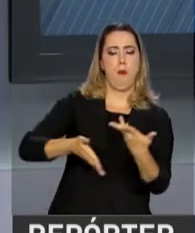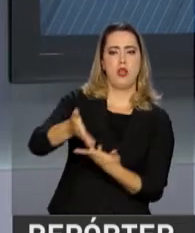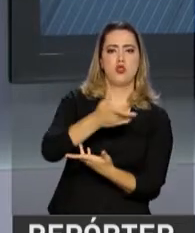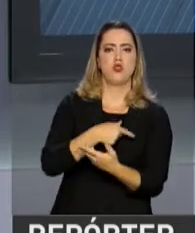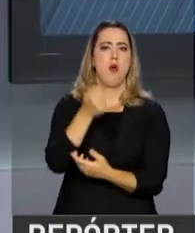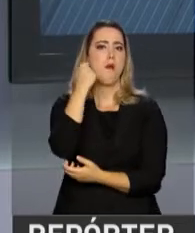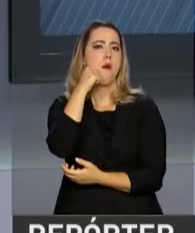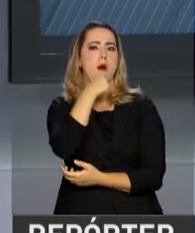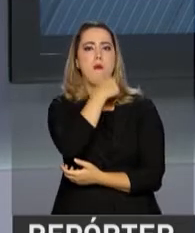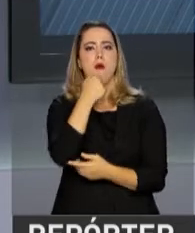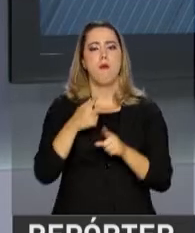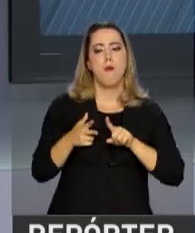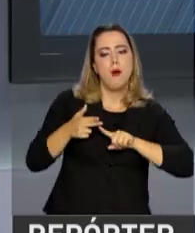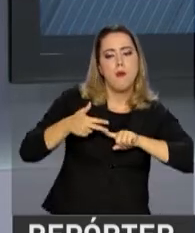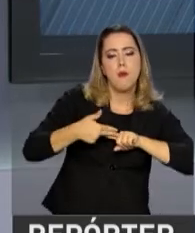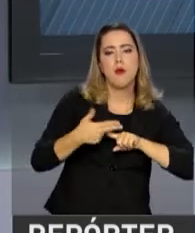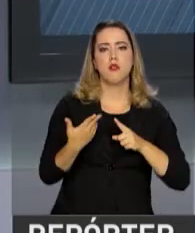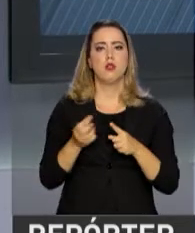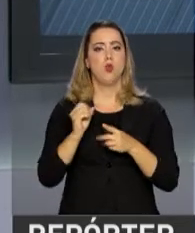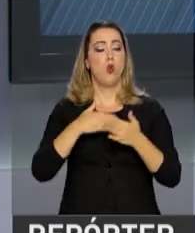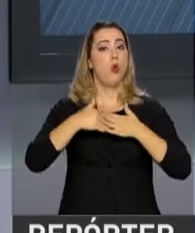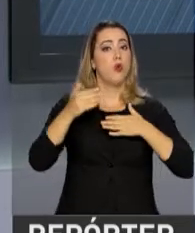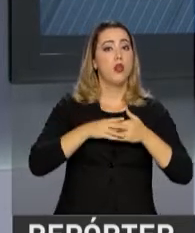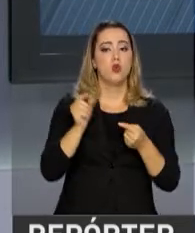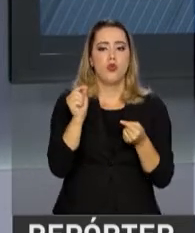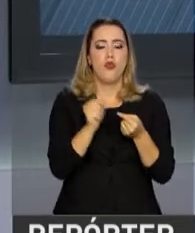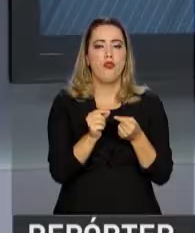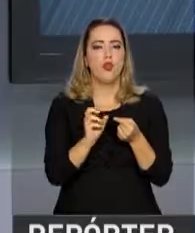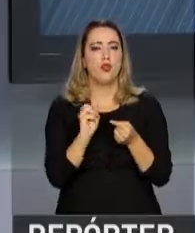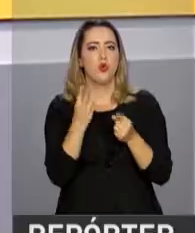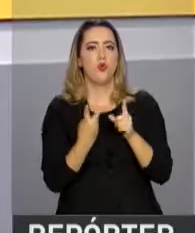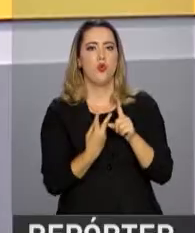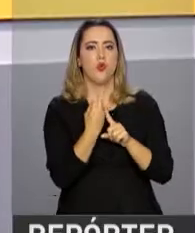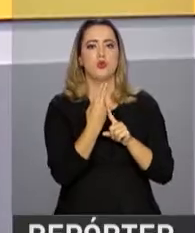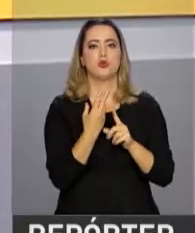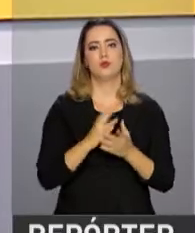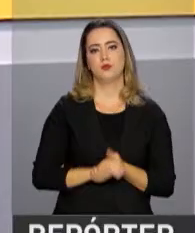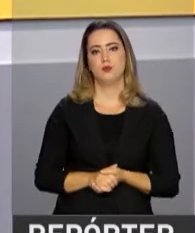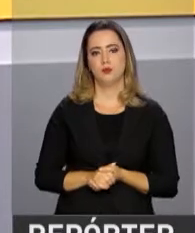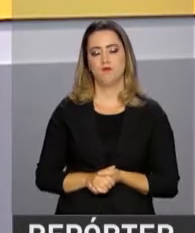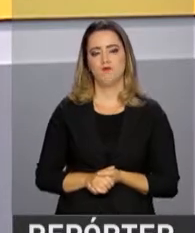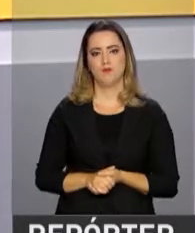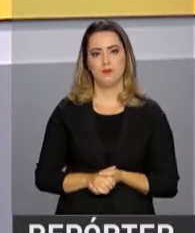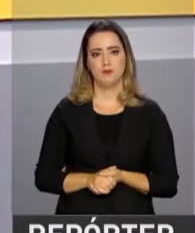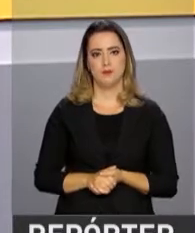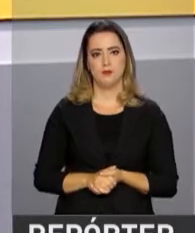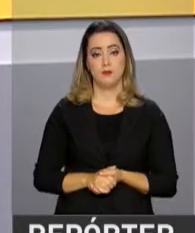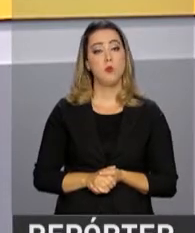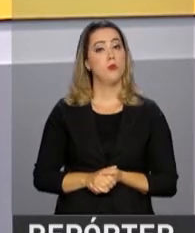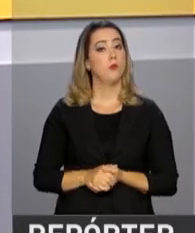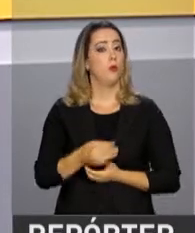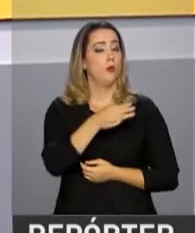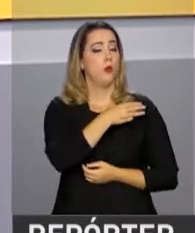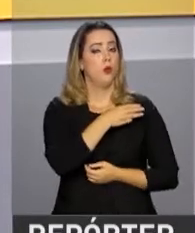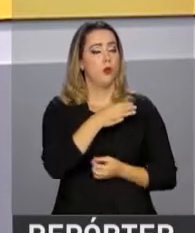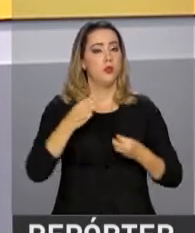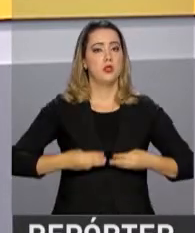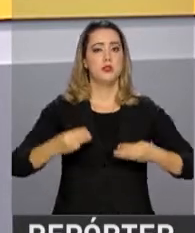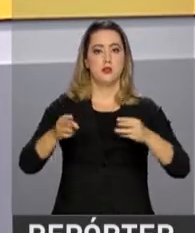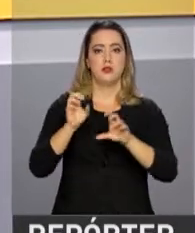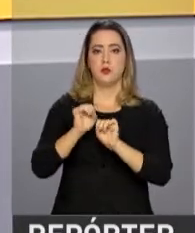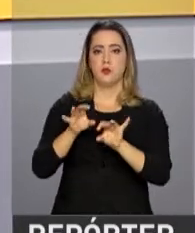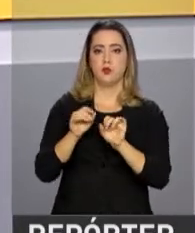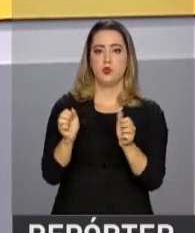lâminas de barbear e alicates de unha ou qualquer objeto que fure e corte. O Ministério da Educação e o INEP divulgaram hoje